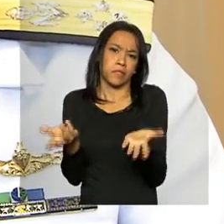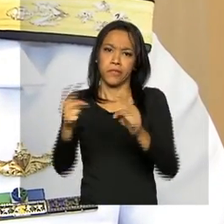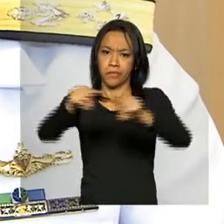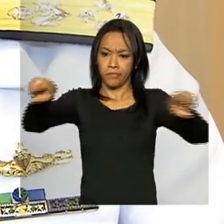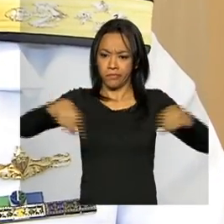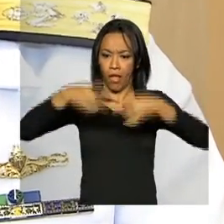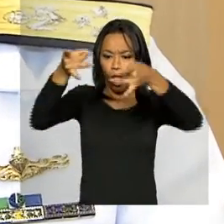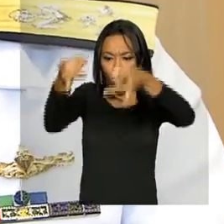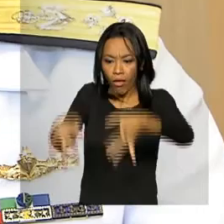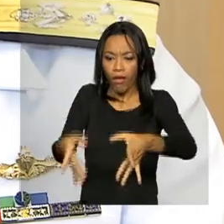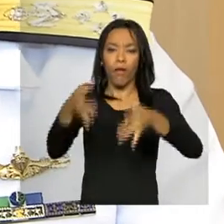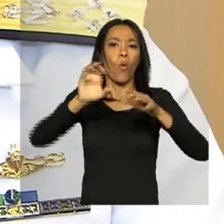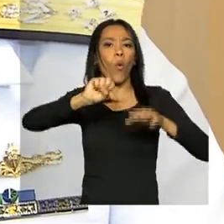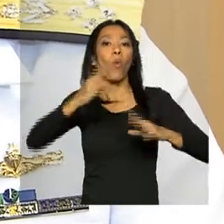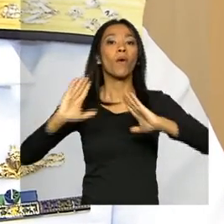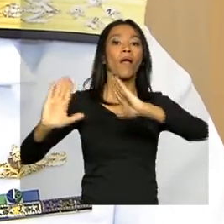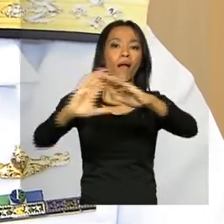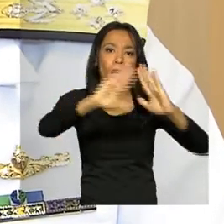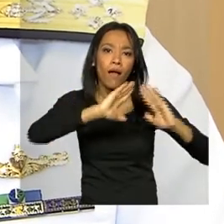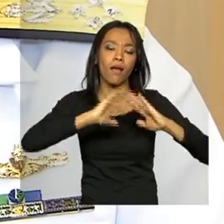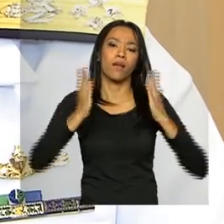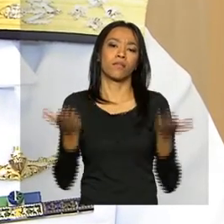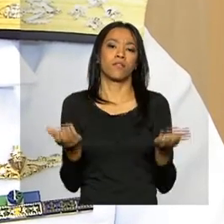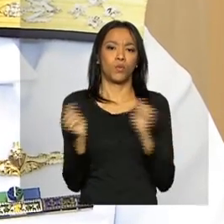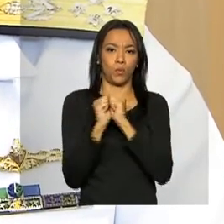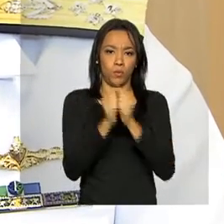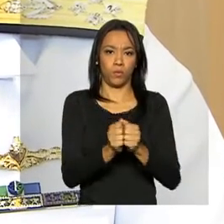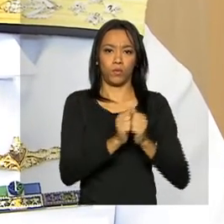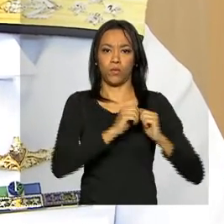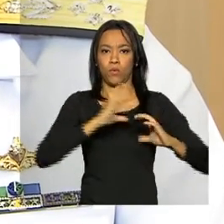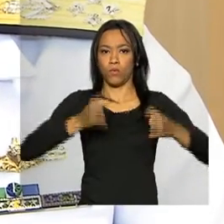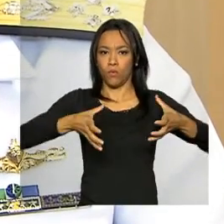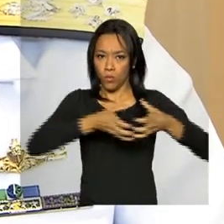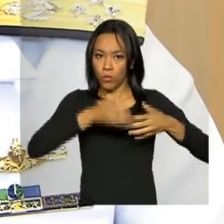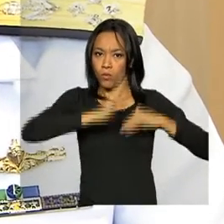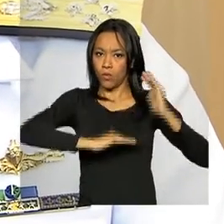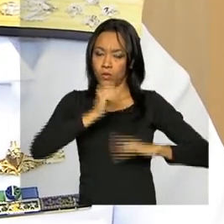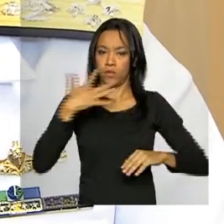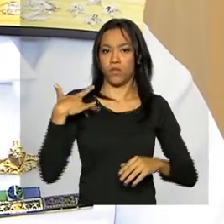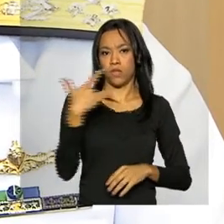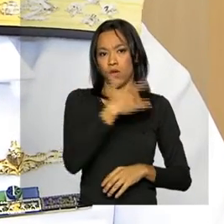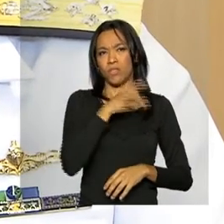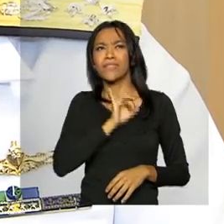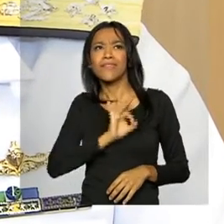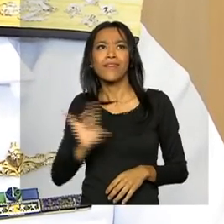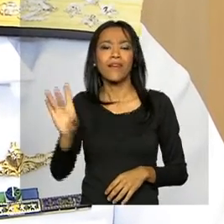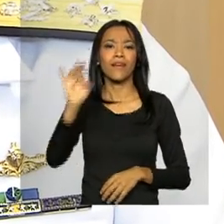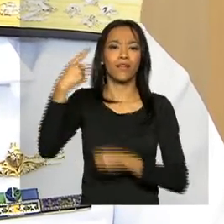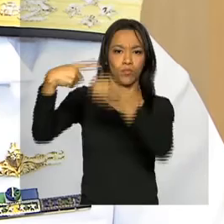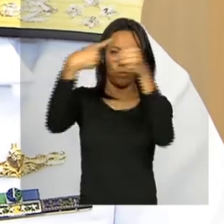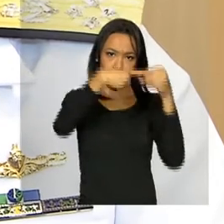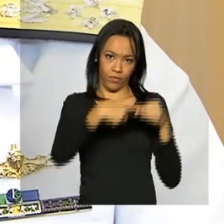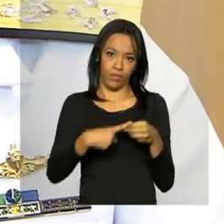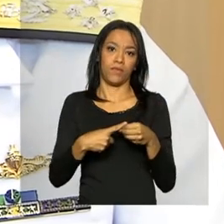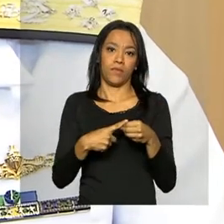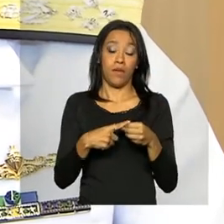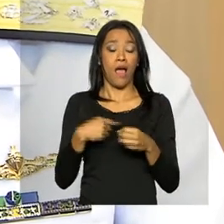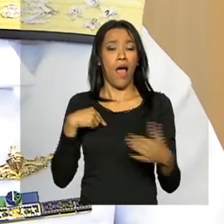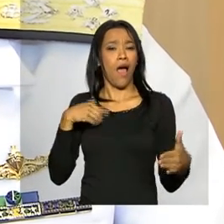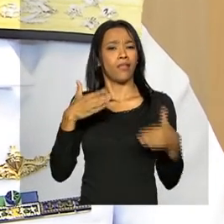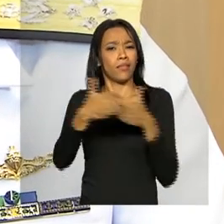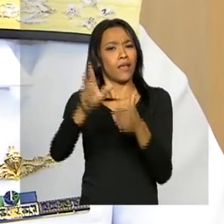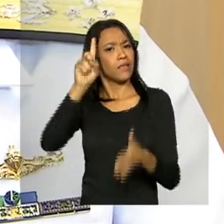junto com os agentes de saúde dos municípios. Nós pretendemos chegar até quinta-feira, dia 18,